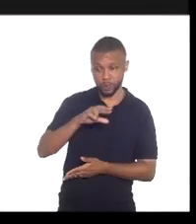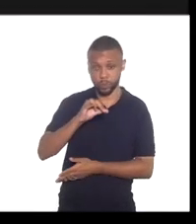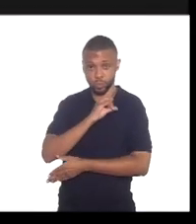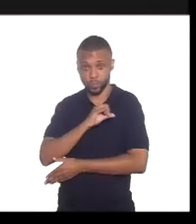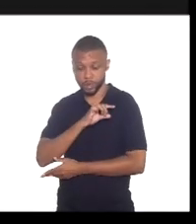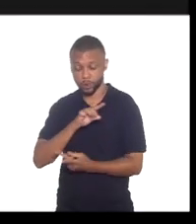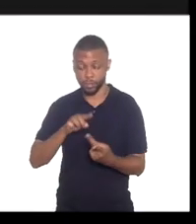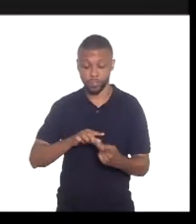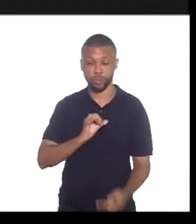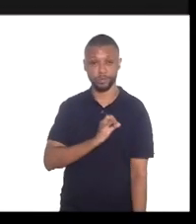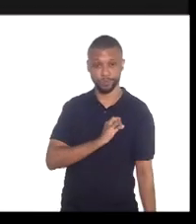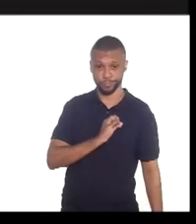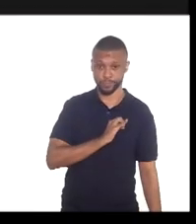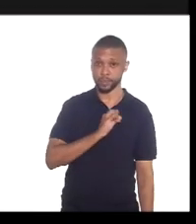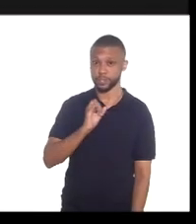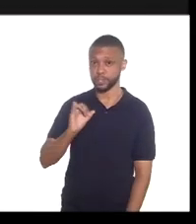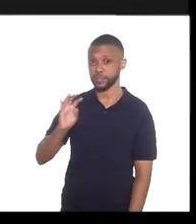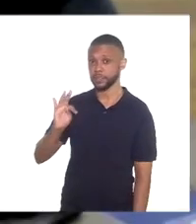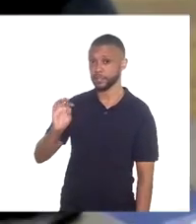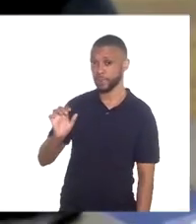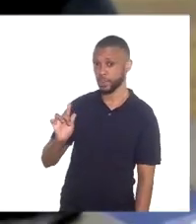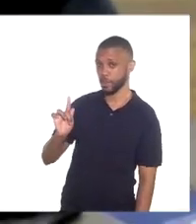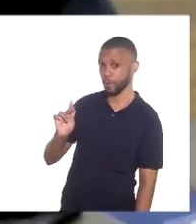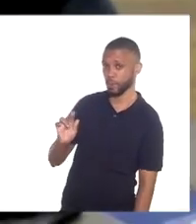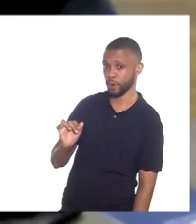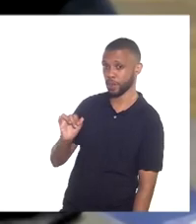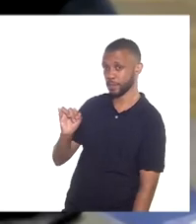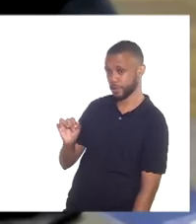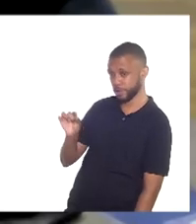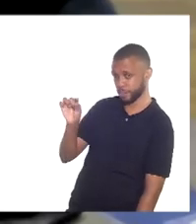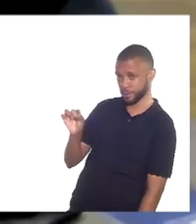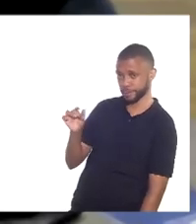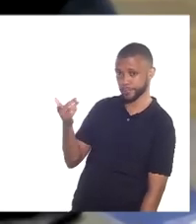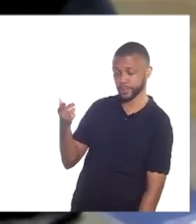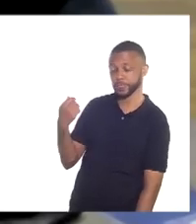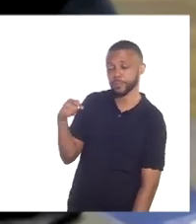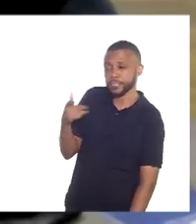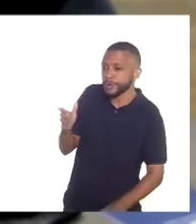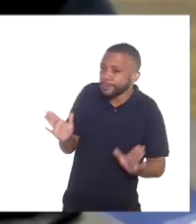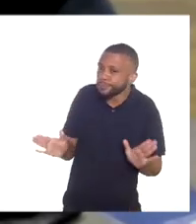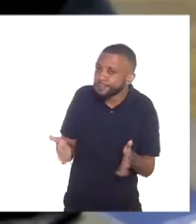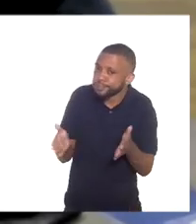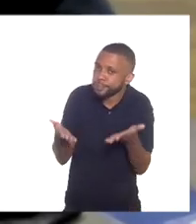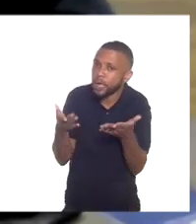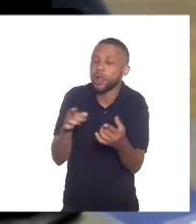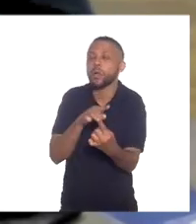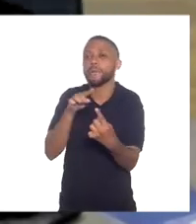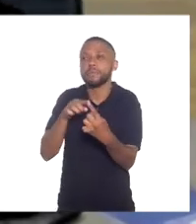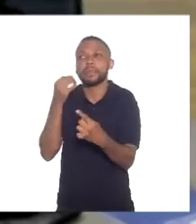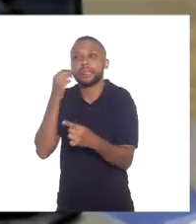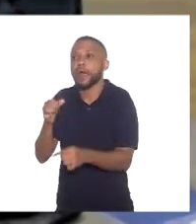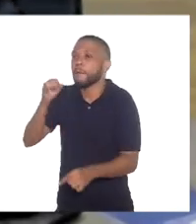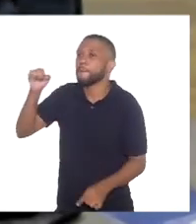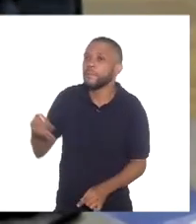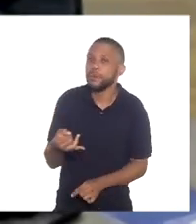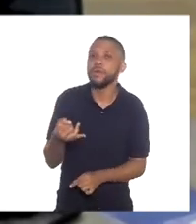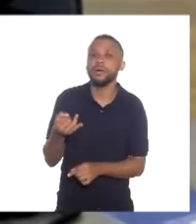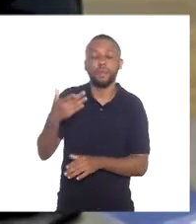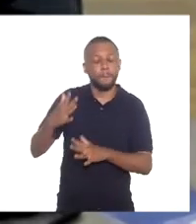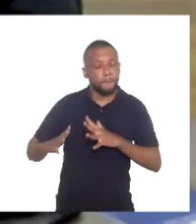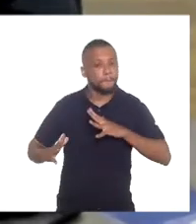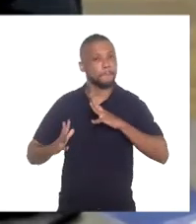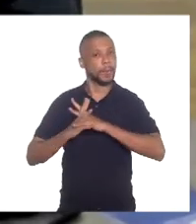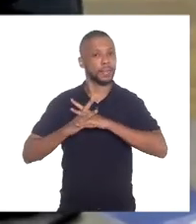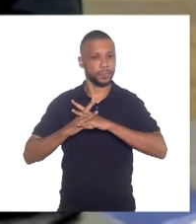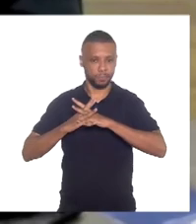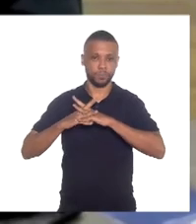nosso submarino. Então, a gente precisa potencializar e trazer para cá o máximo